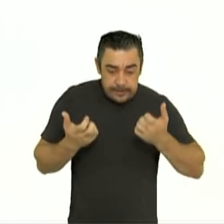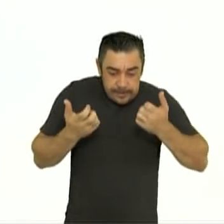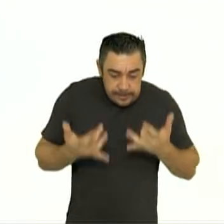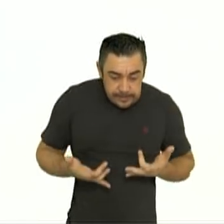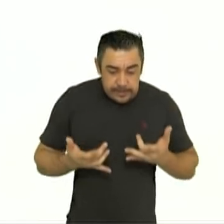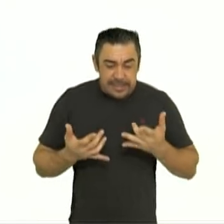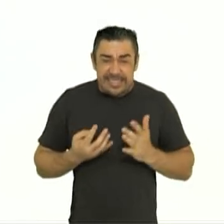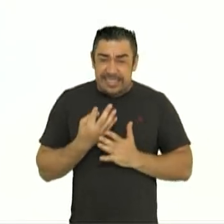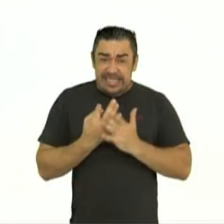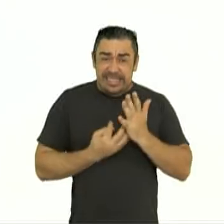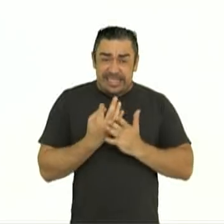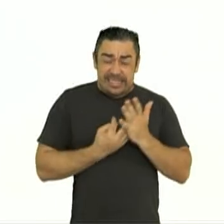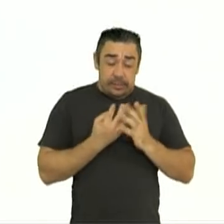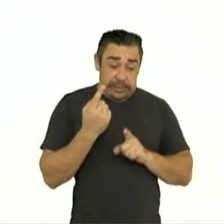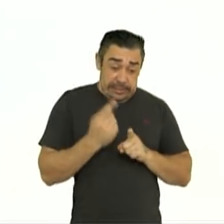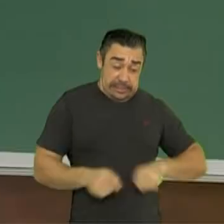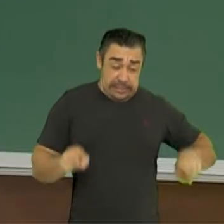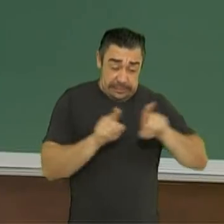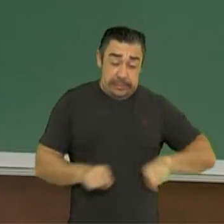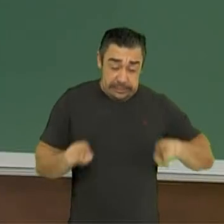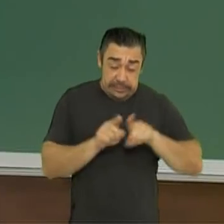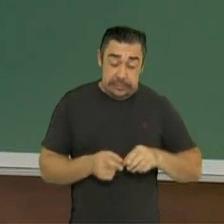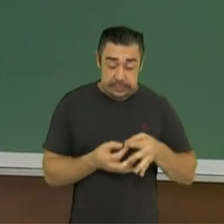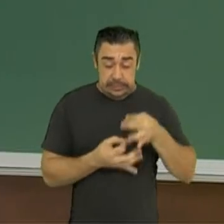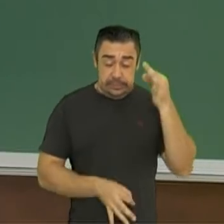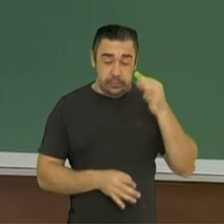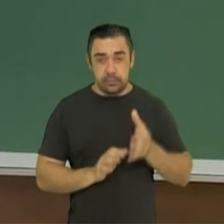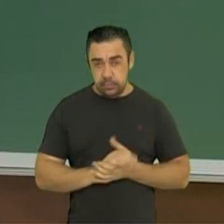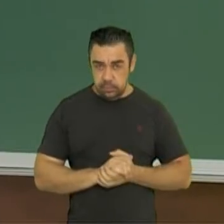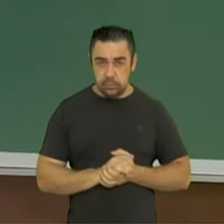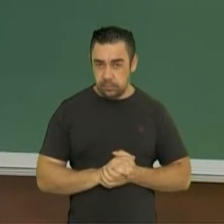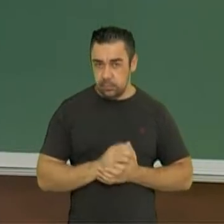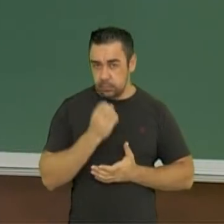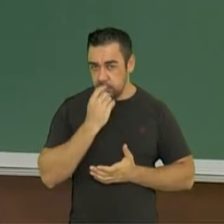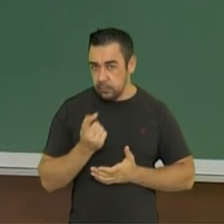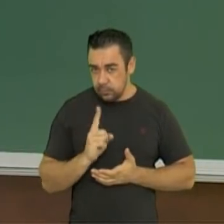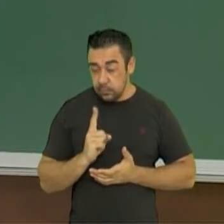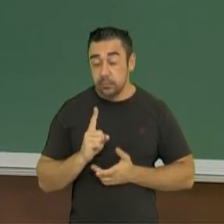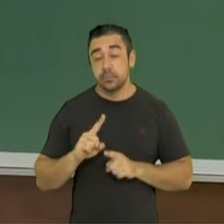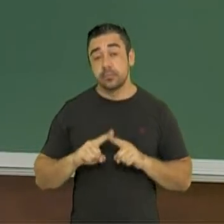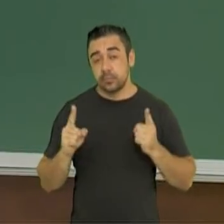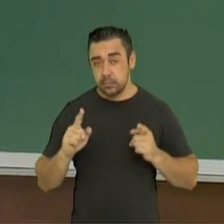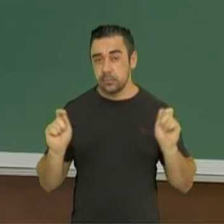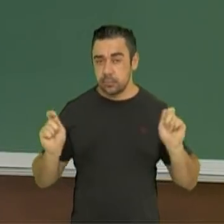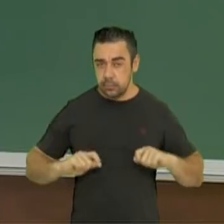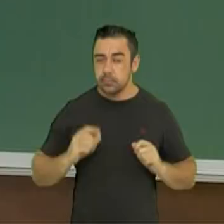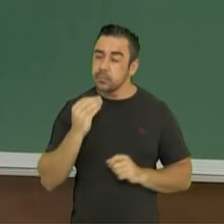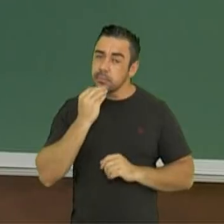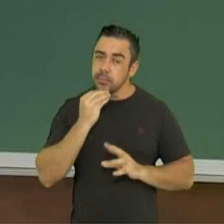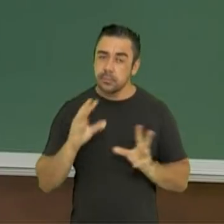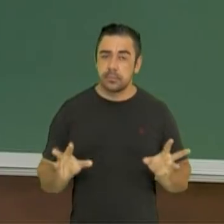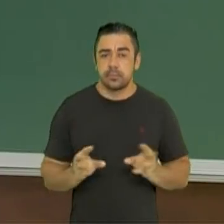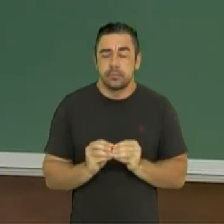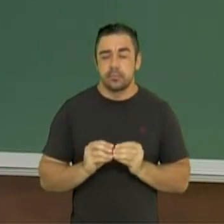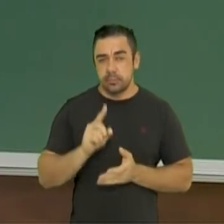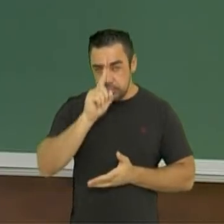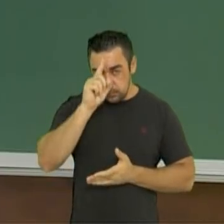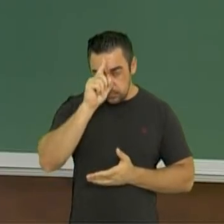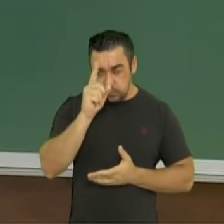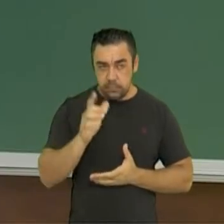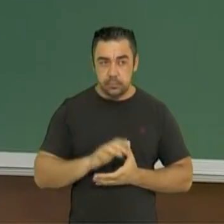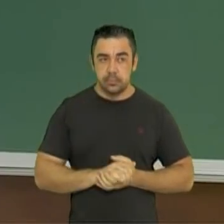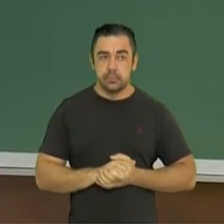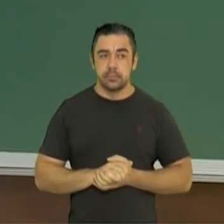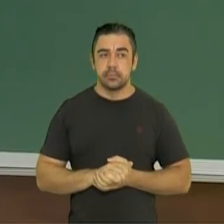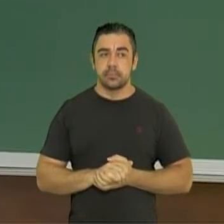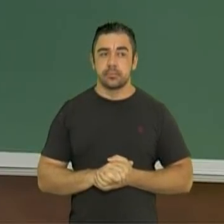nosso texto fica prolixo, né? Também o hermetismo demais não é bom, mas a capacidade de sintetizar as suas ideias é